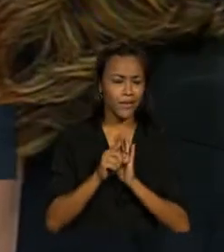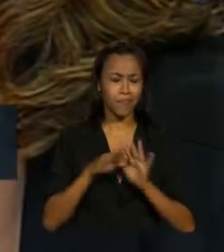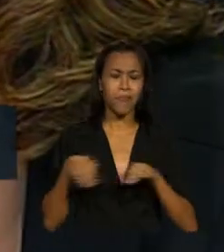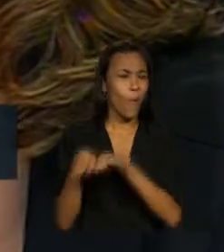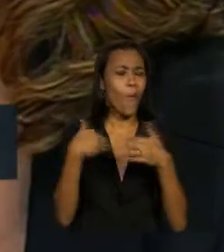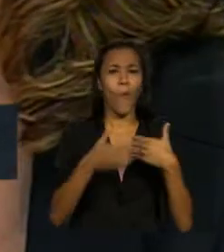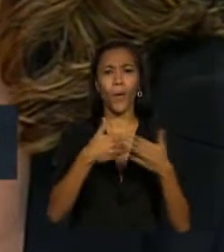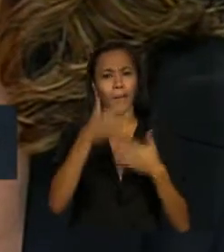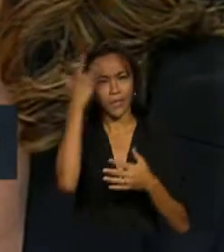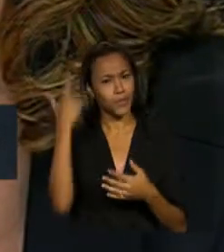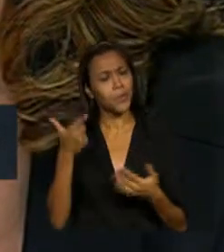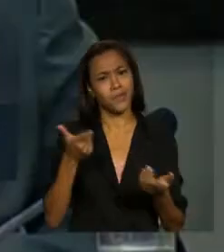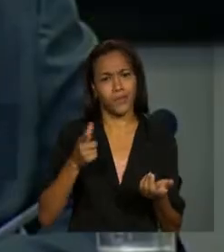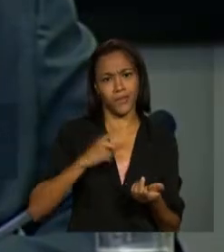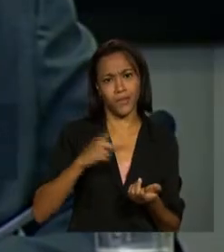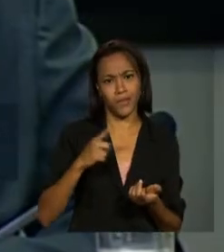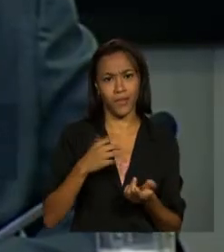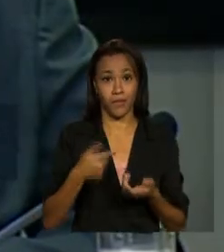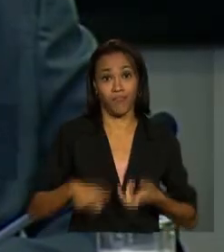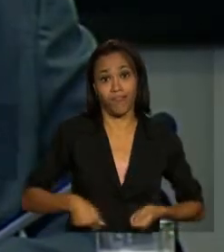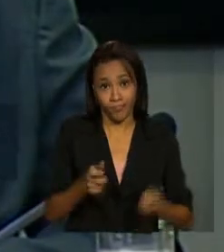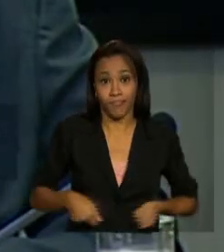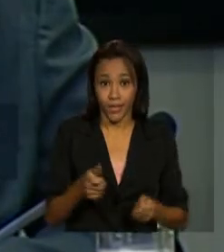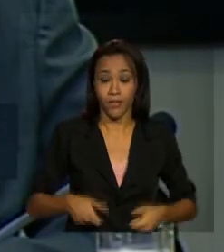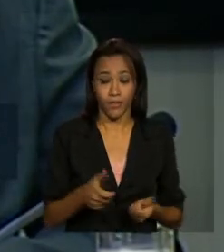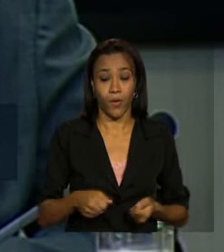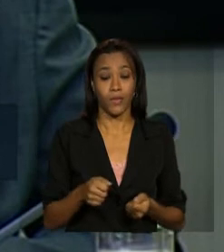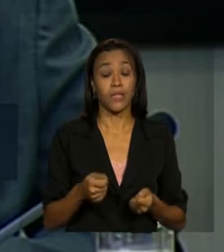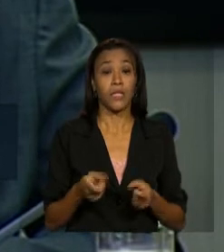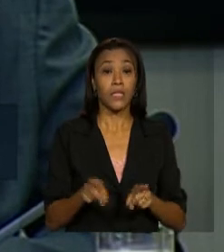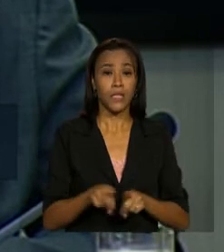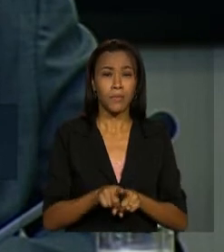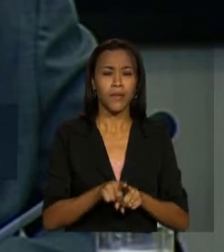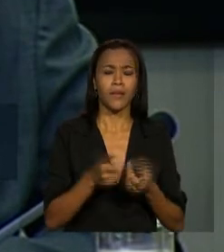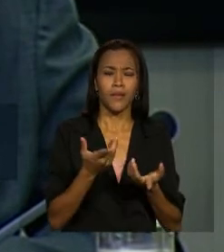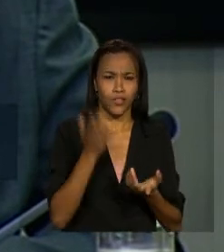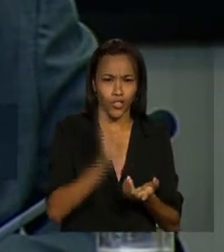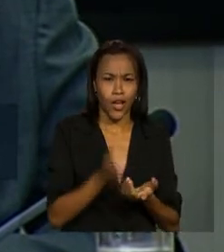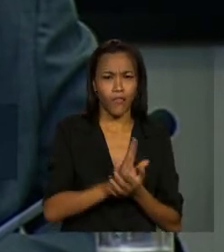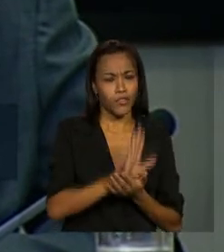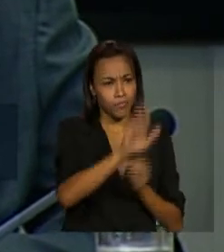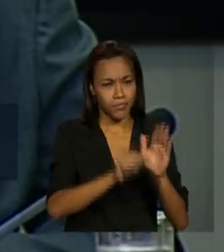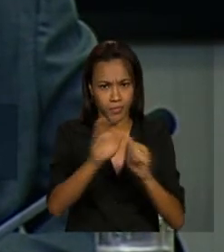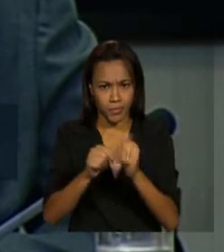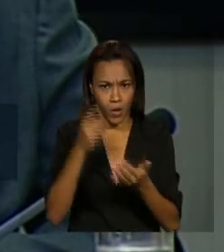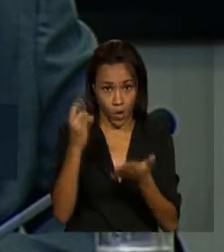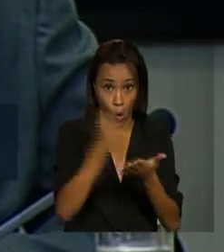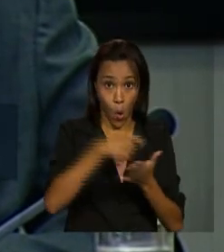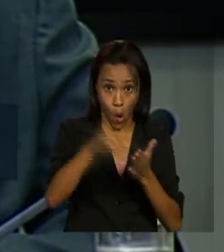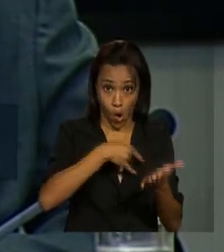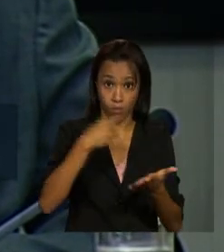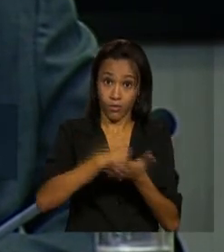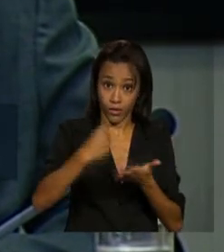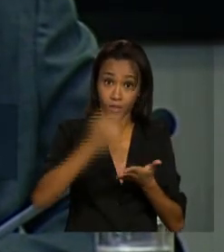pessoas, inclusive para as pessoas que usam cadeiras de rodas. Dentro dessa quantidade aqui que foi contratada, são casas que